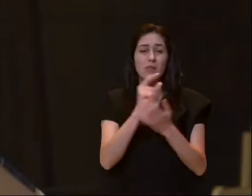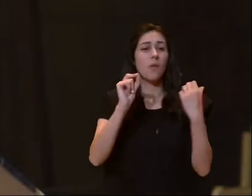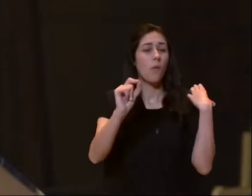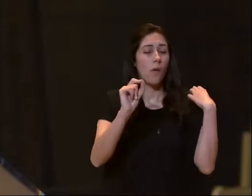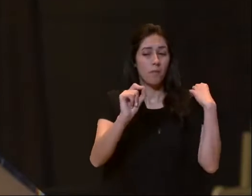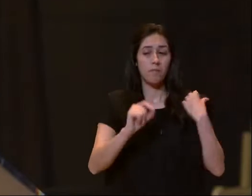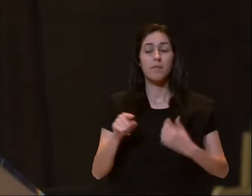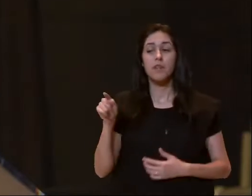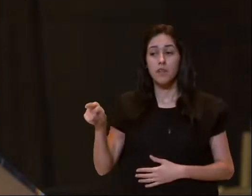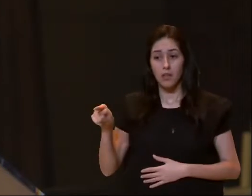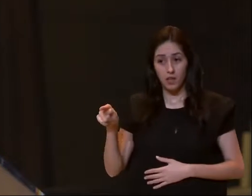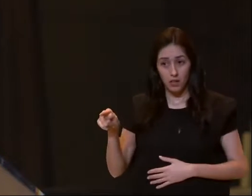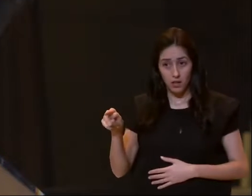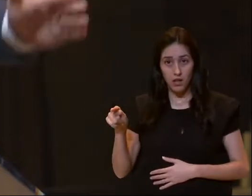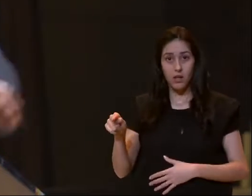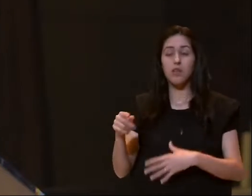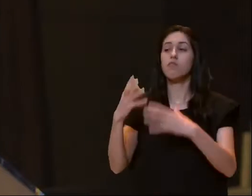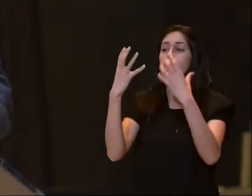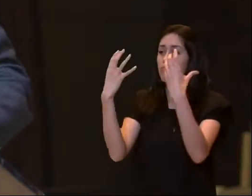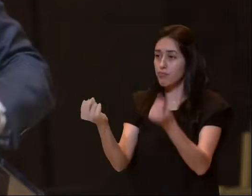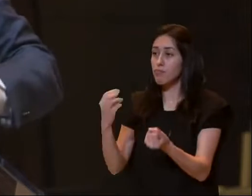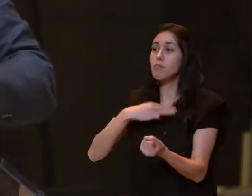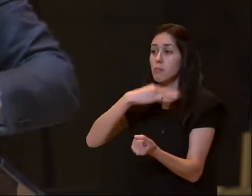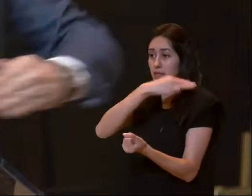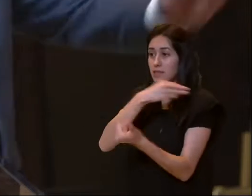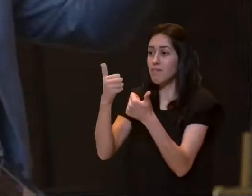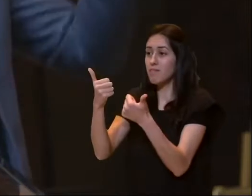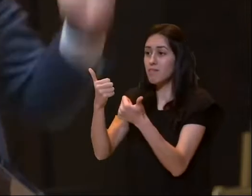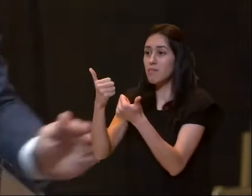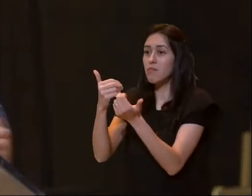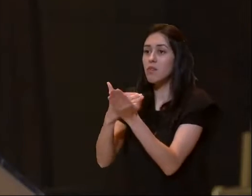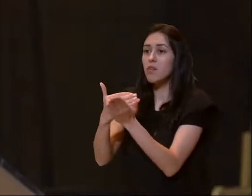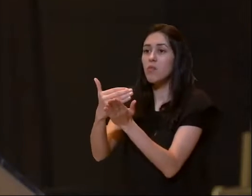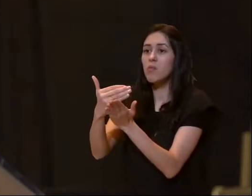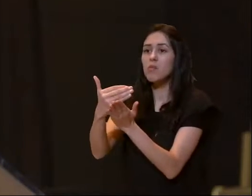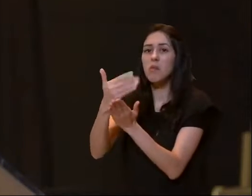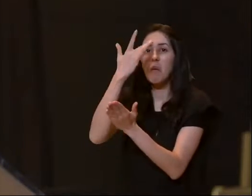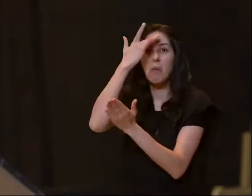ele assumiu, já começou a diminuir. Diz que metade do povo foi embora.